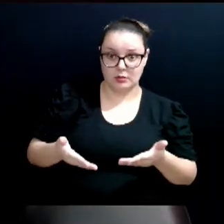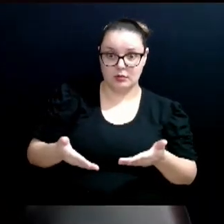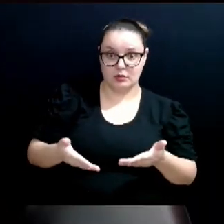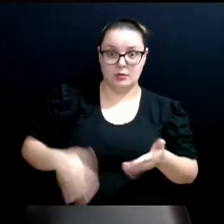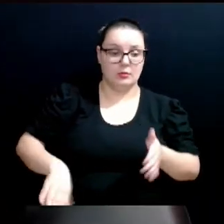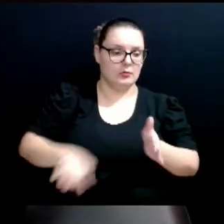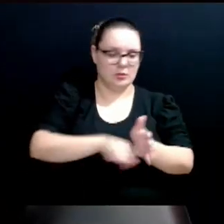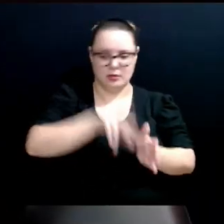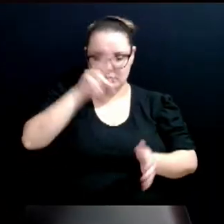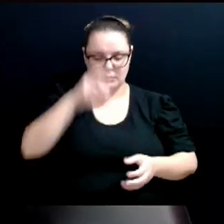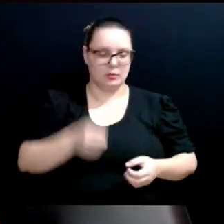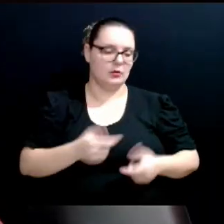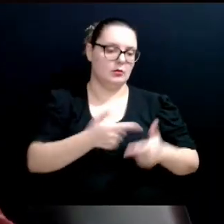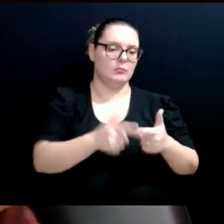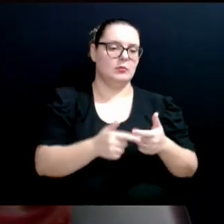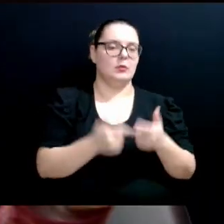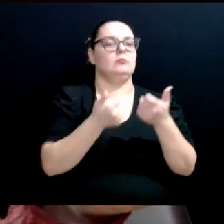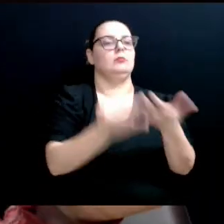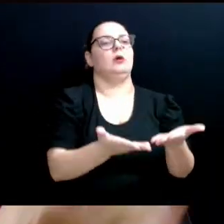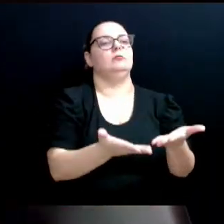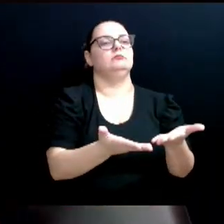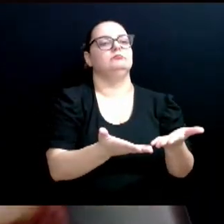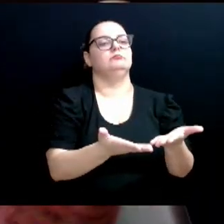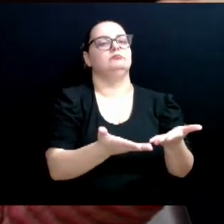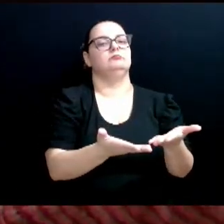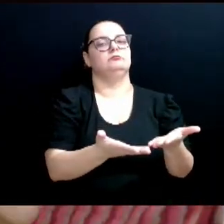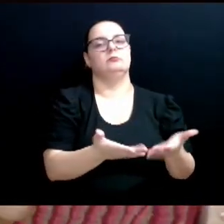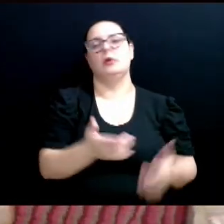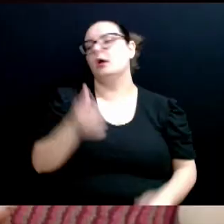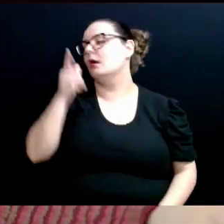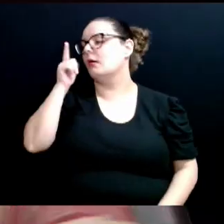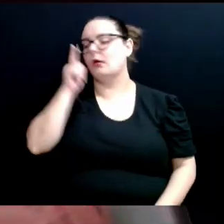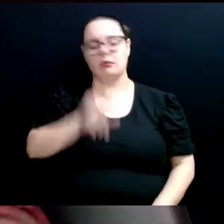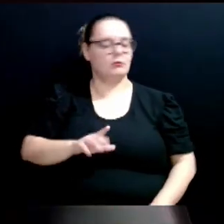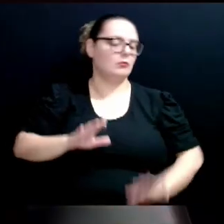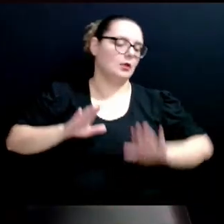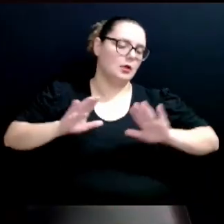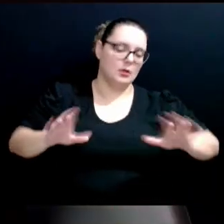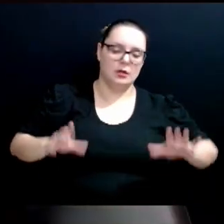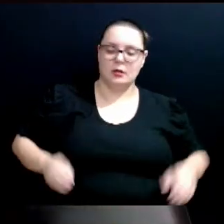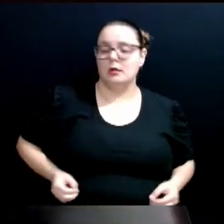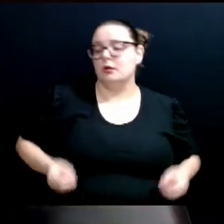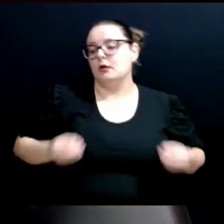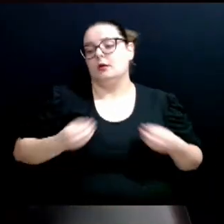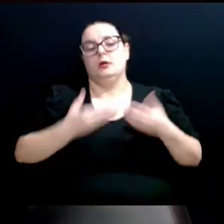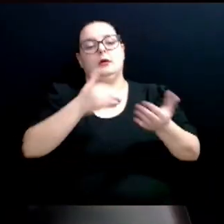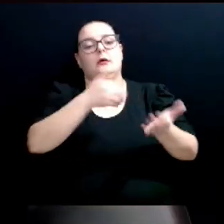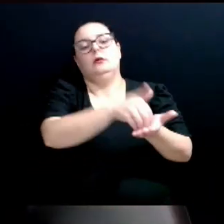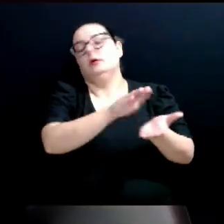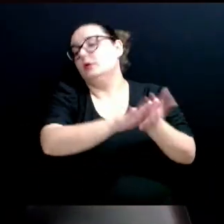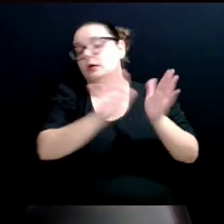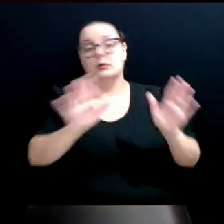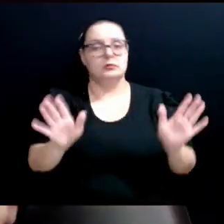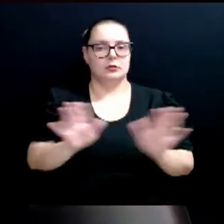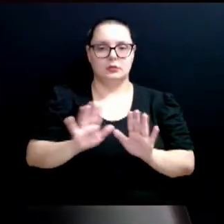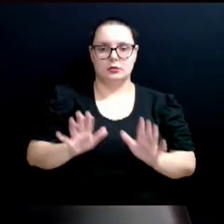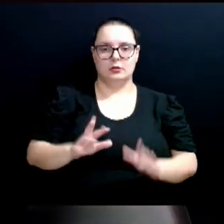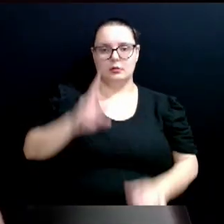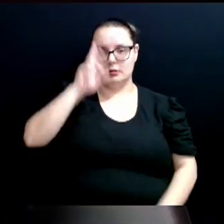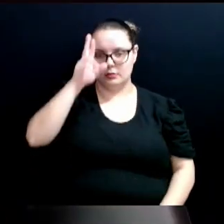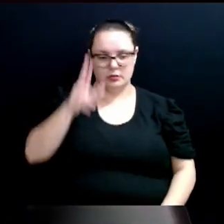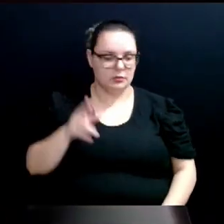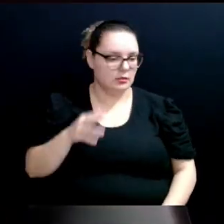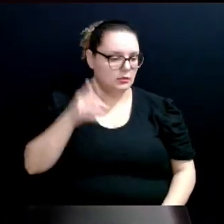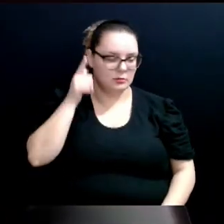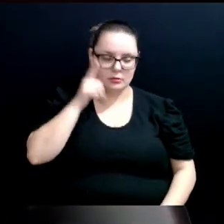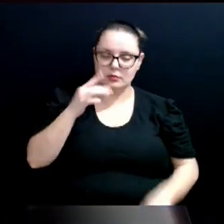falar assim, chefe, eu não aguento mais, tome a carta de demissão, acabou. Não, eu vou falar, chefe, eu não aguento porque eu estou